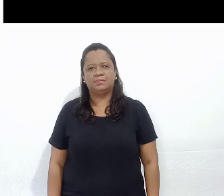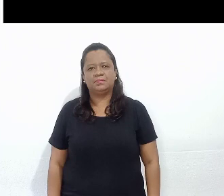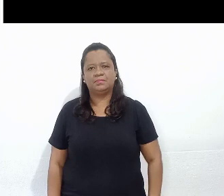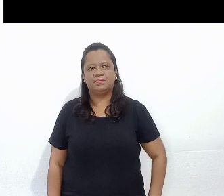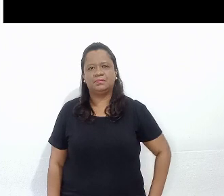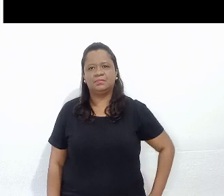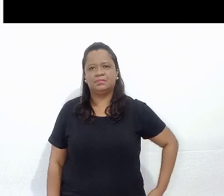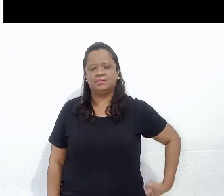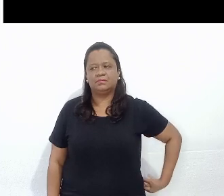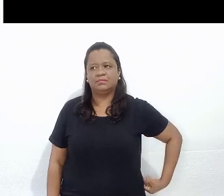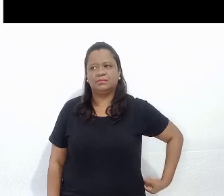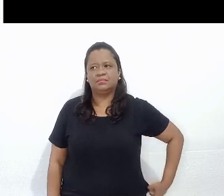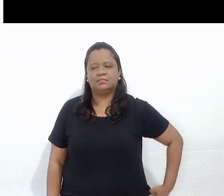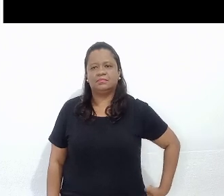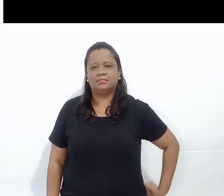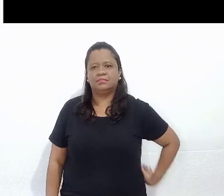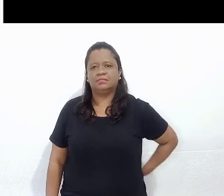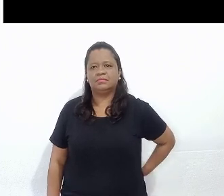Opa!